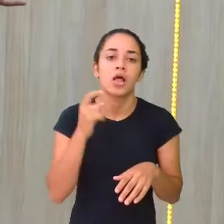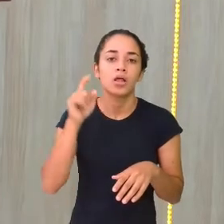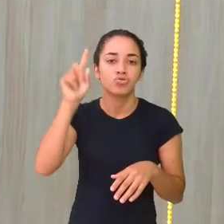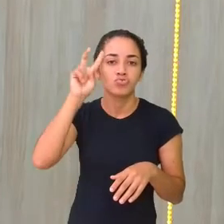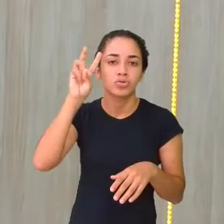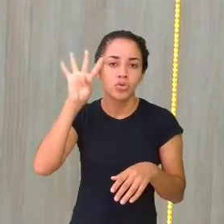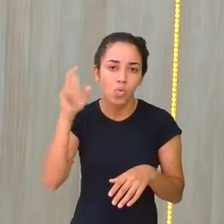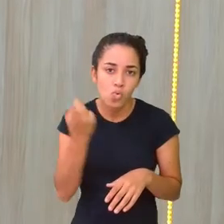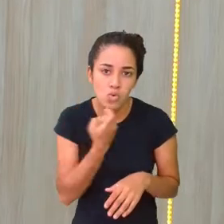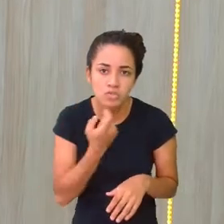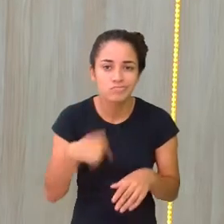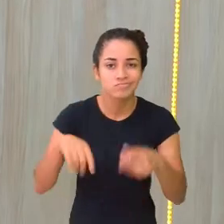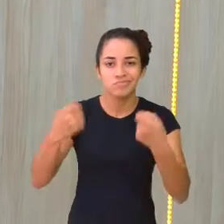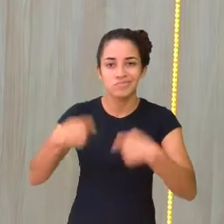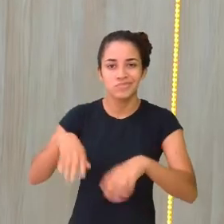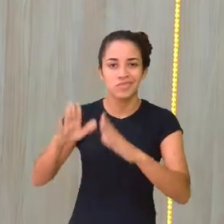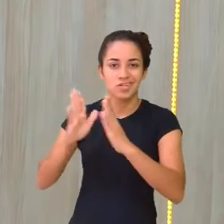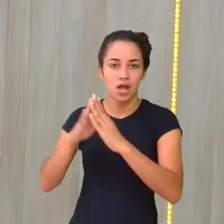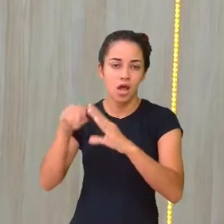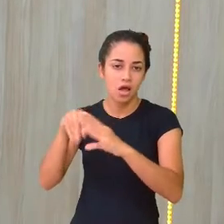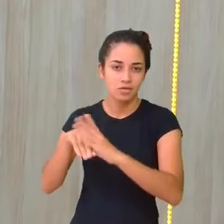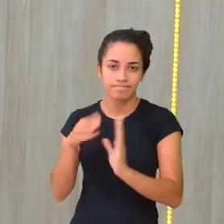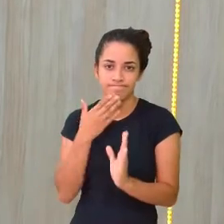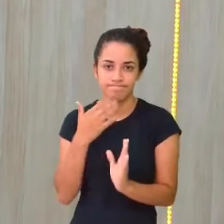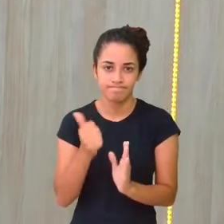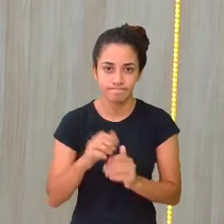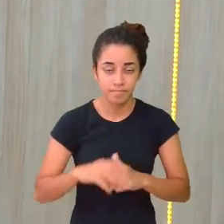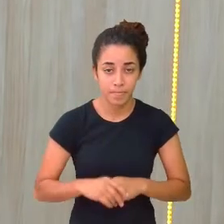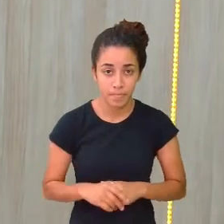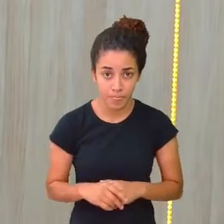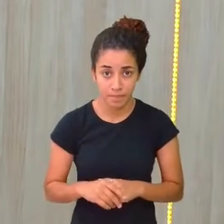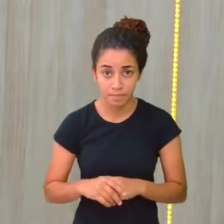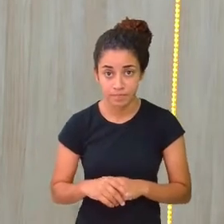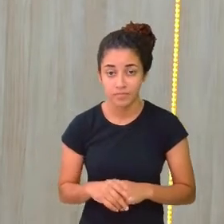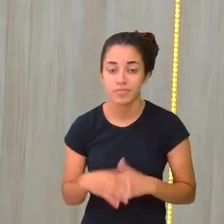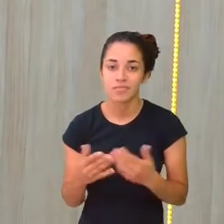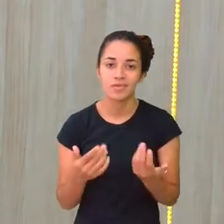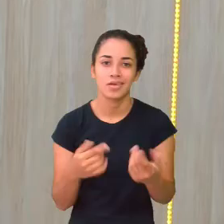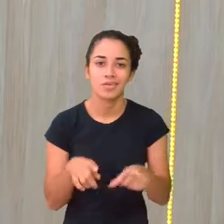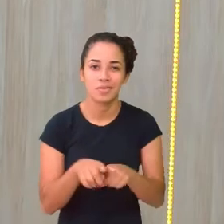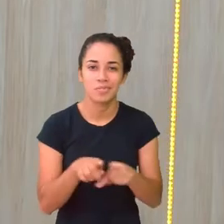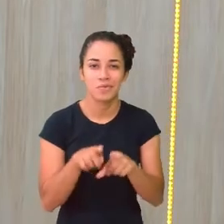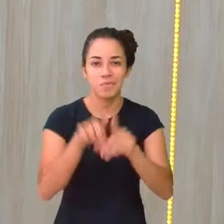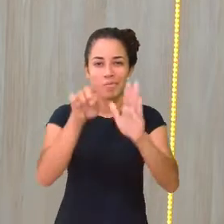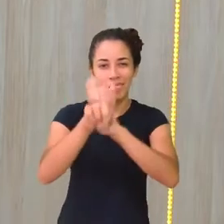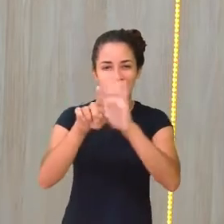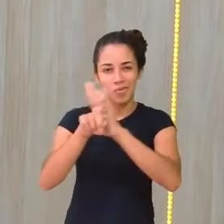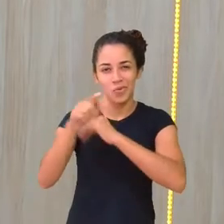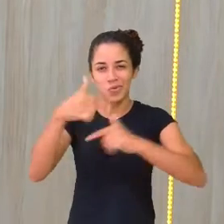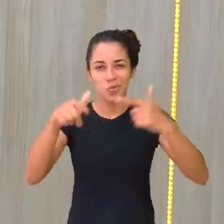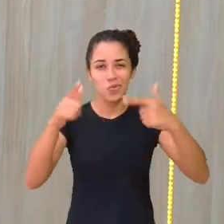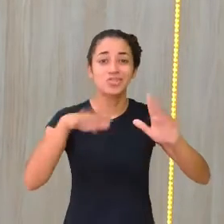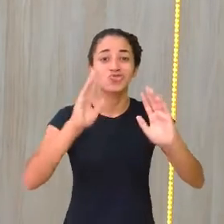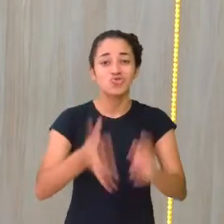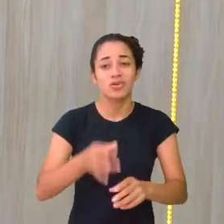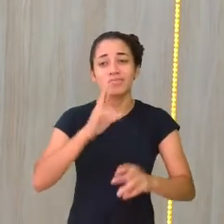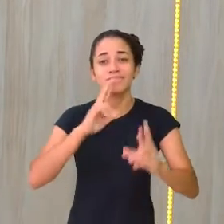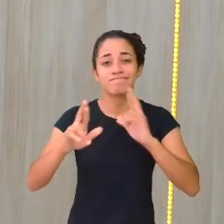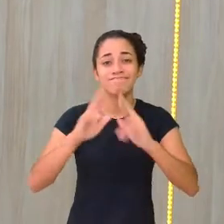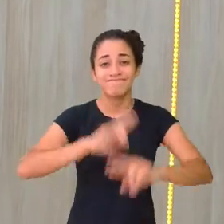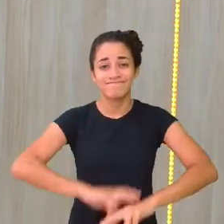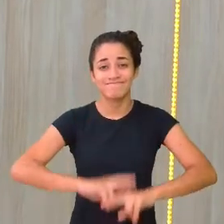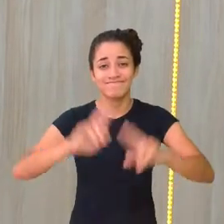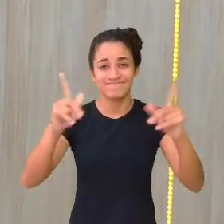aqui agora, para Juninho e para Jonas, já vão vir Vai ser outras respostas. Já vão ser outras respostas. Então, ou seja,